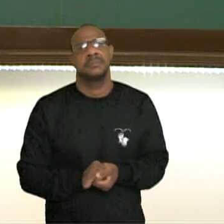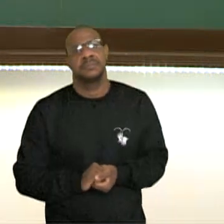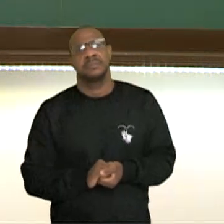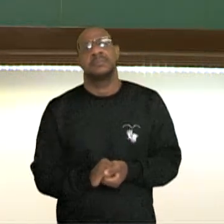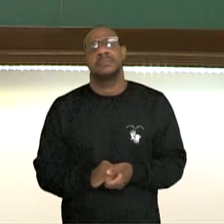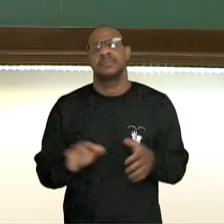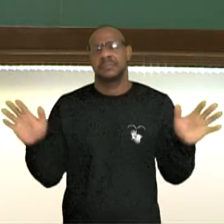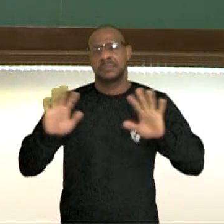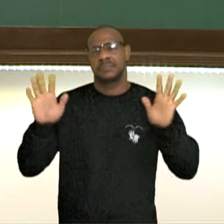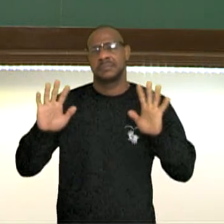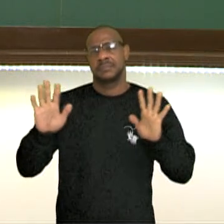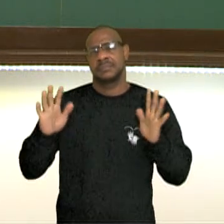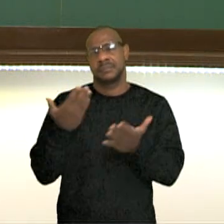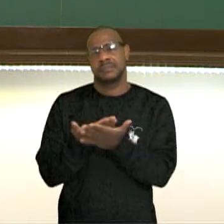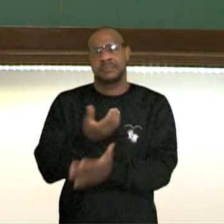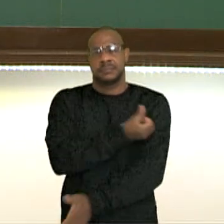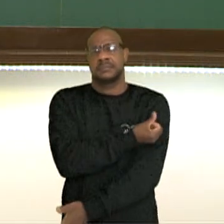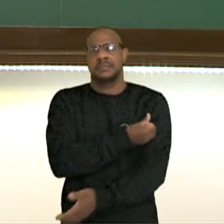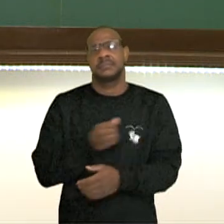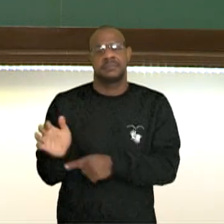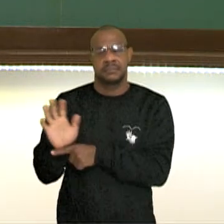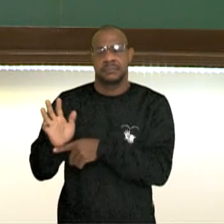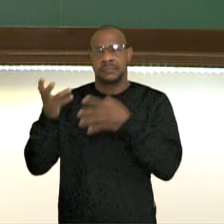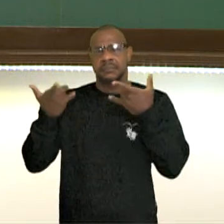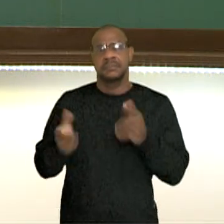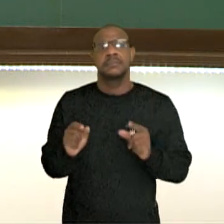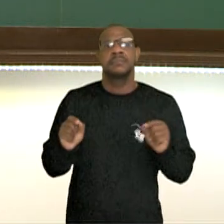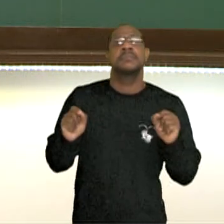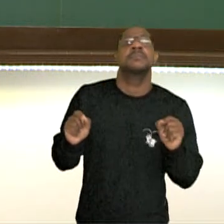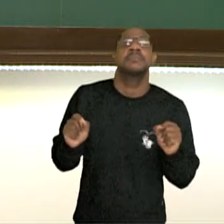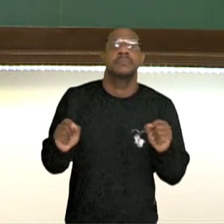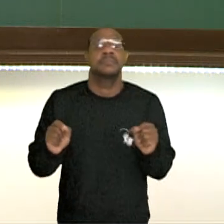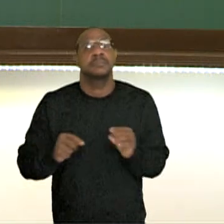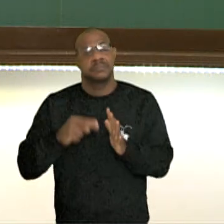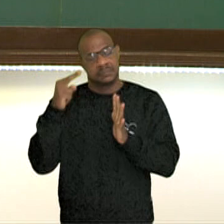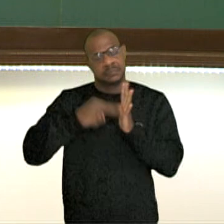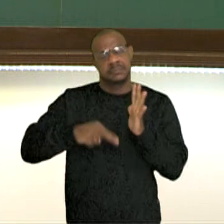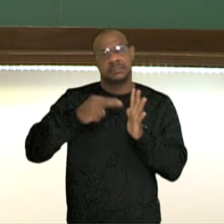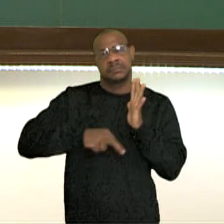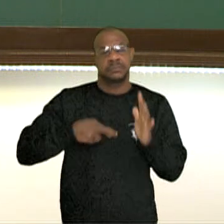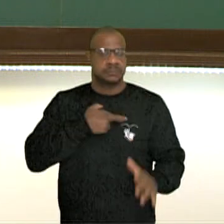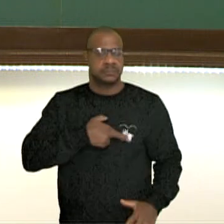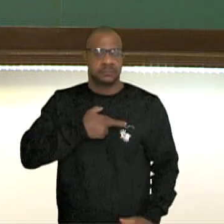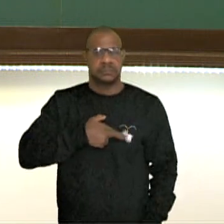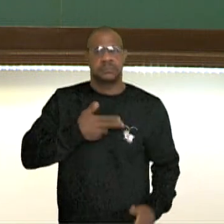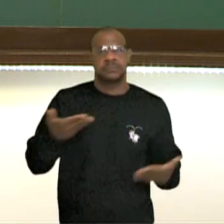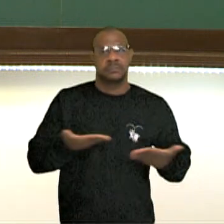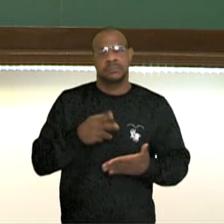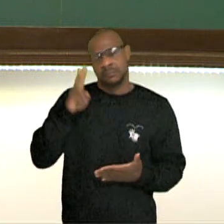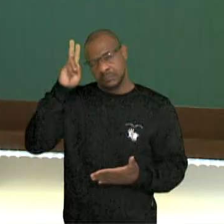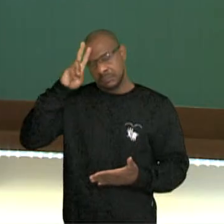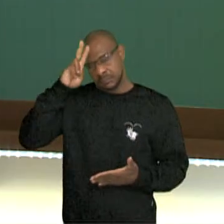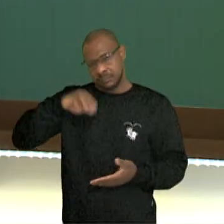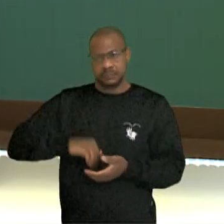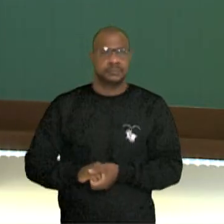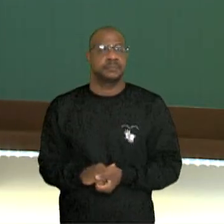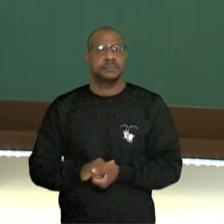Olá, estudantes do sexto ano. Neste vídeo vamos falar sobre leitura de romance. Venha comigo.